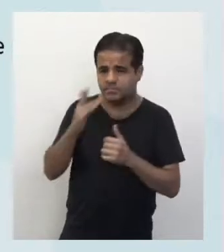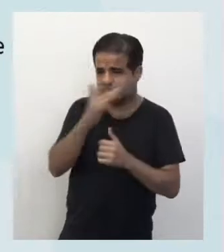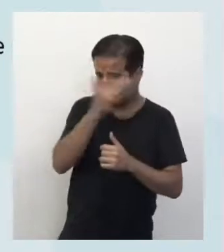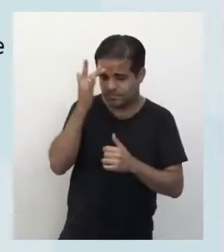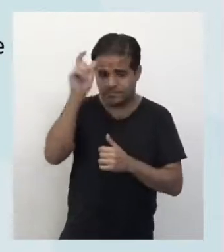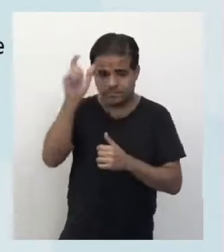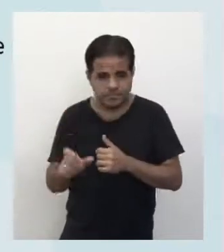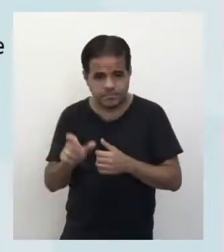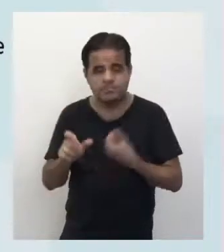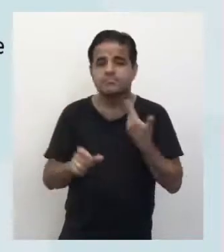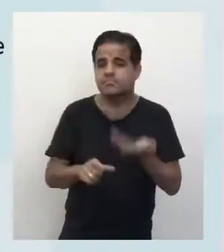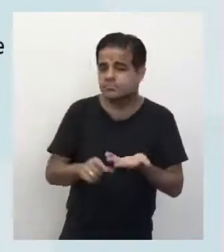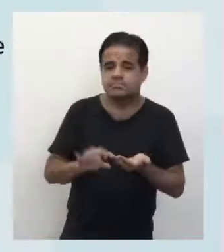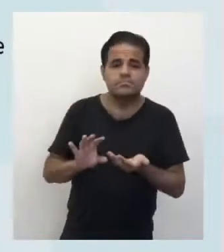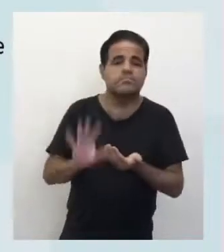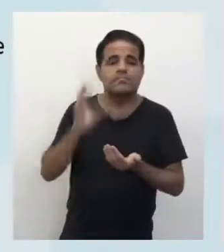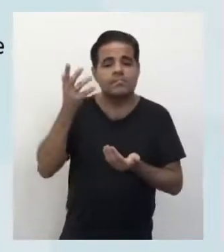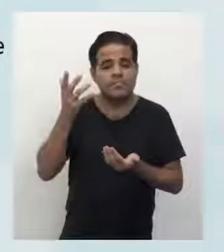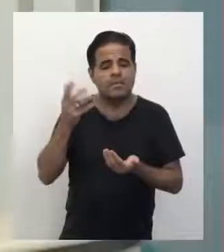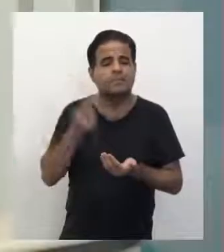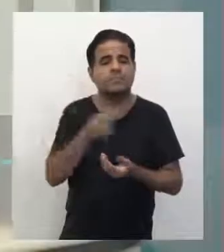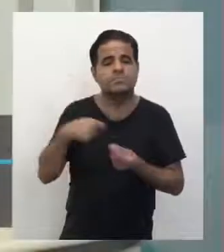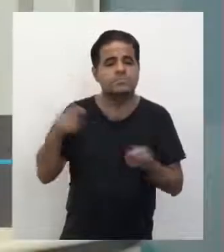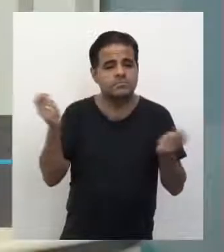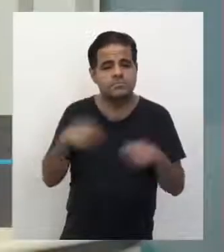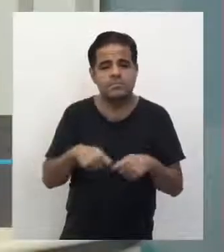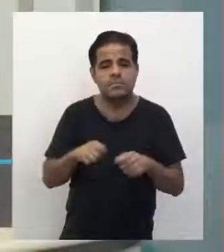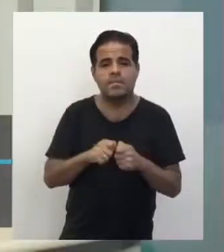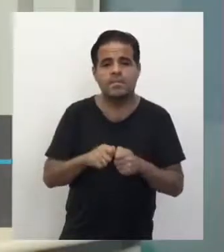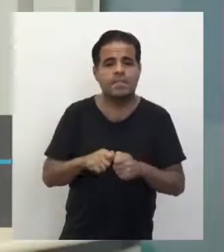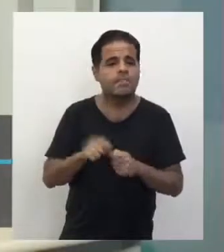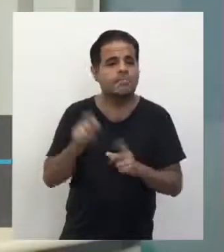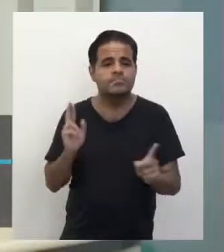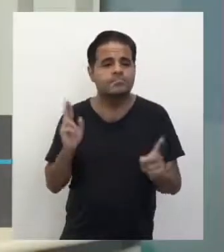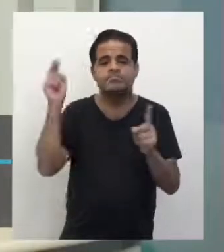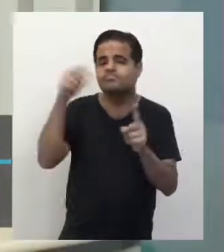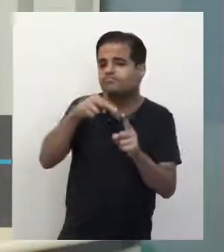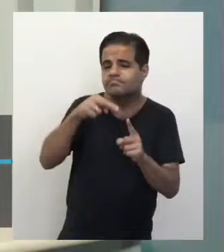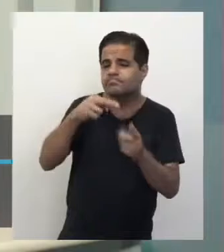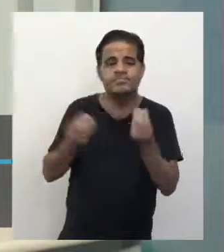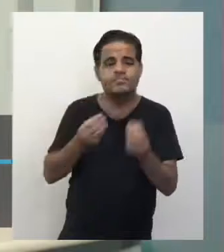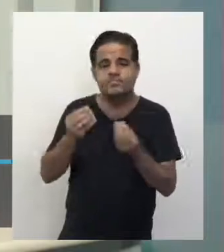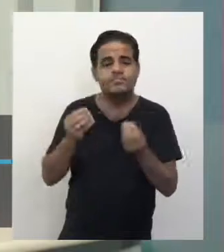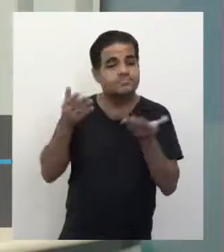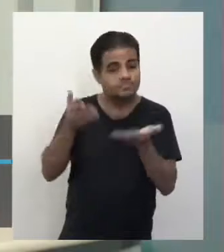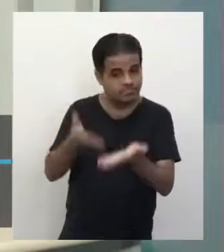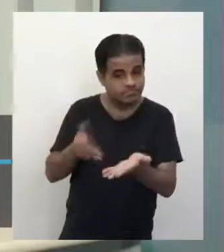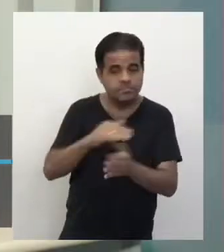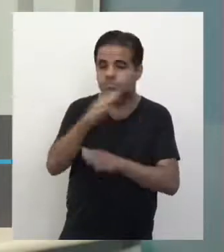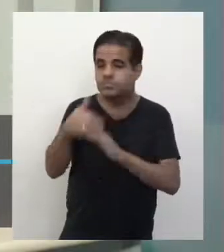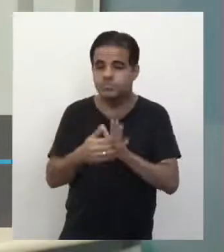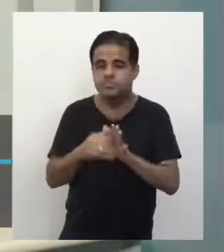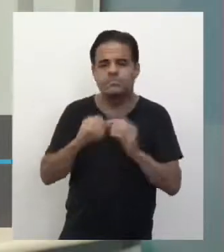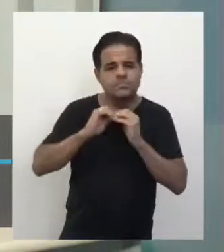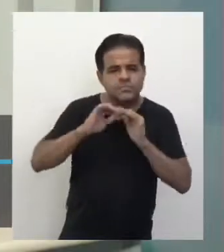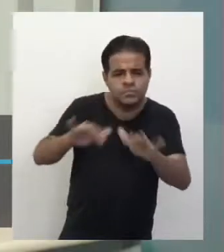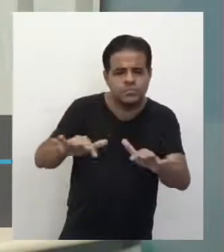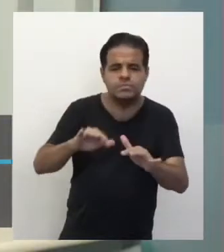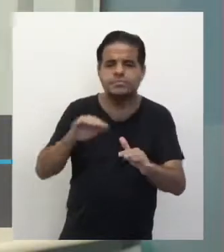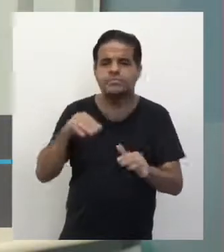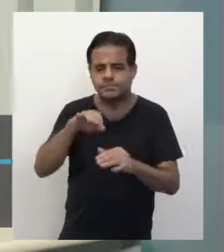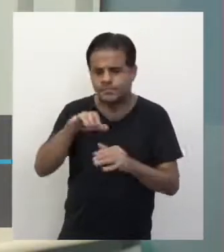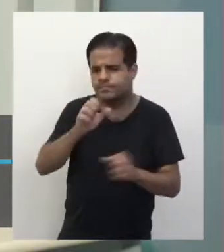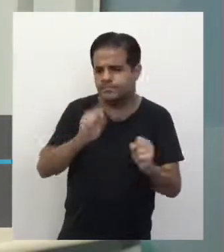é cúmplice? O que acontece? O que nós podemos ter como inferência nessa questão? Então, vamos deixar aí. Tudo que circula, todo meme eu